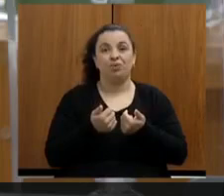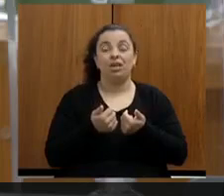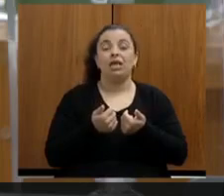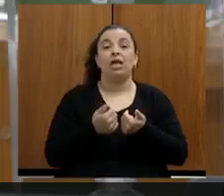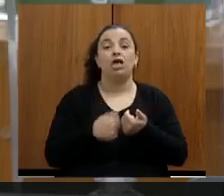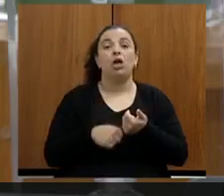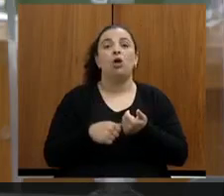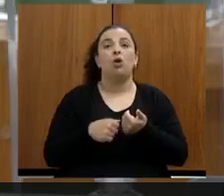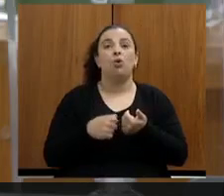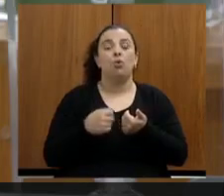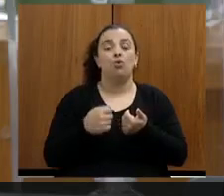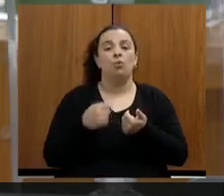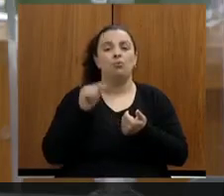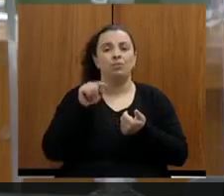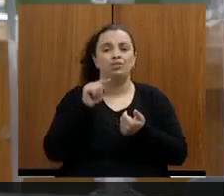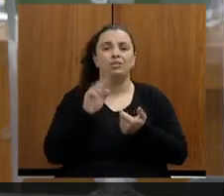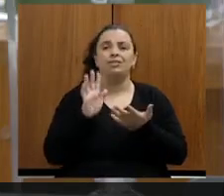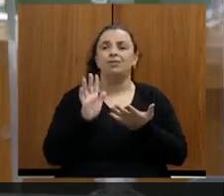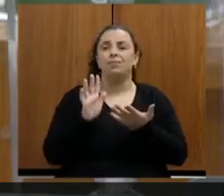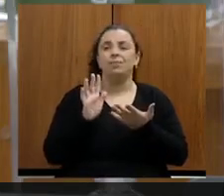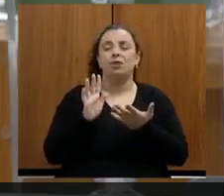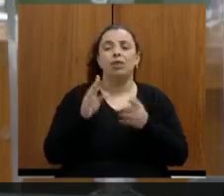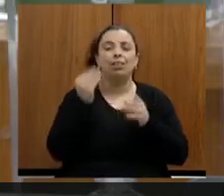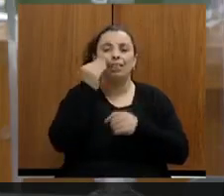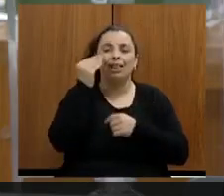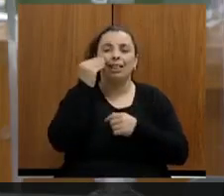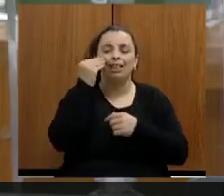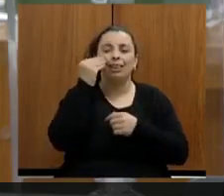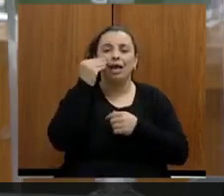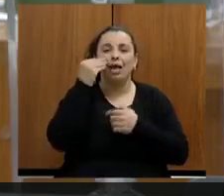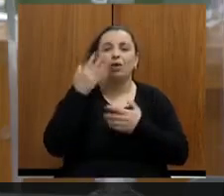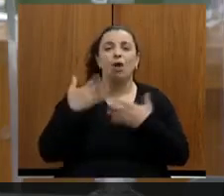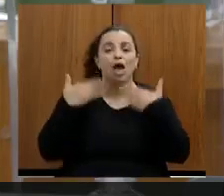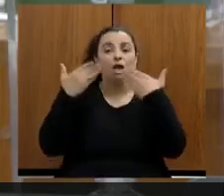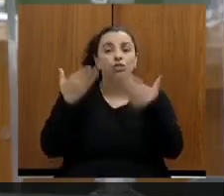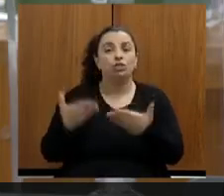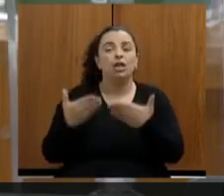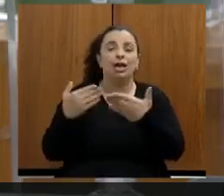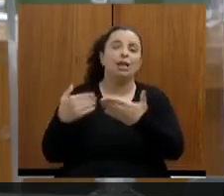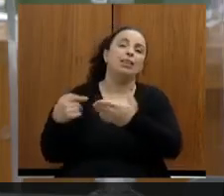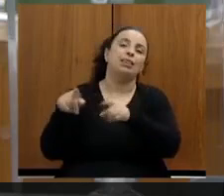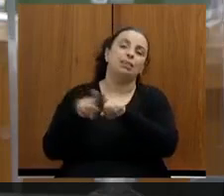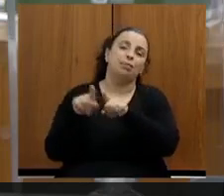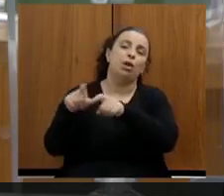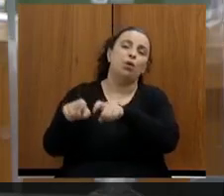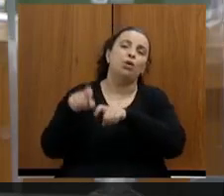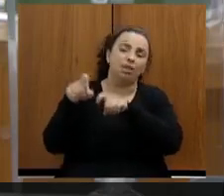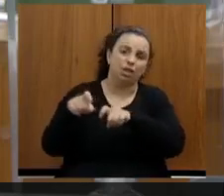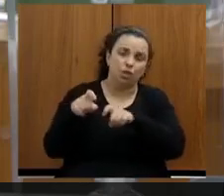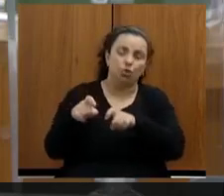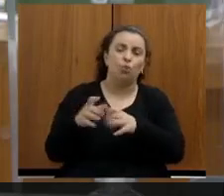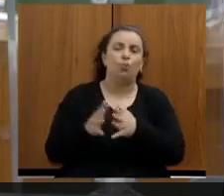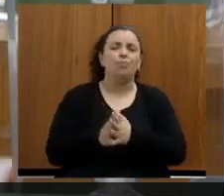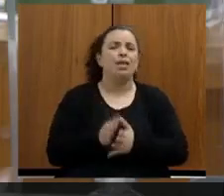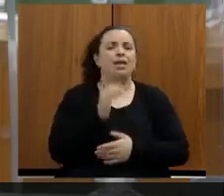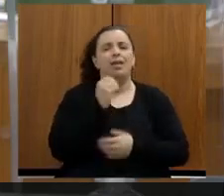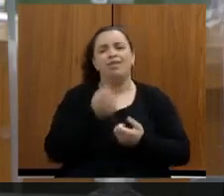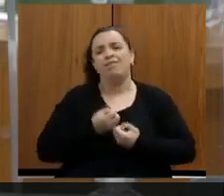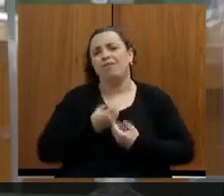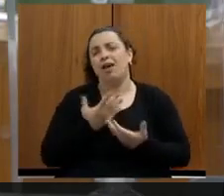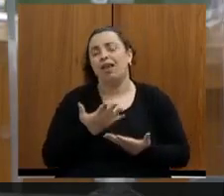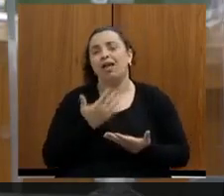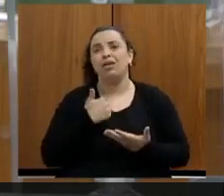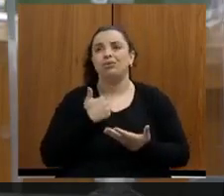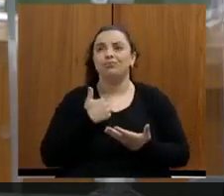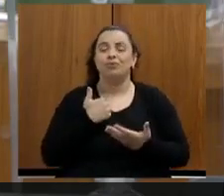empreendimento que vocês estão tentando levar para o interior deixar aqui a nossa satisfação com a